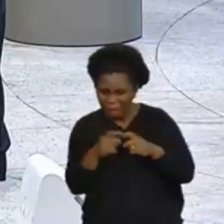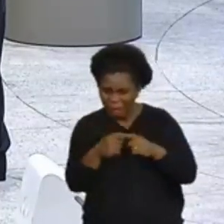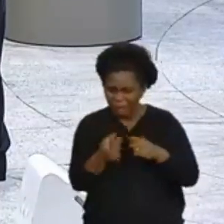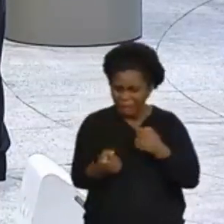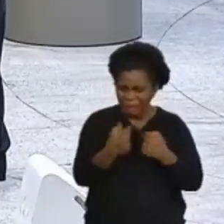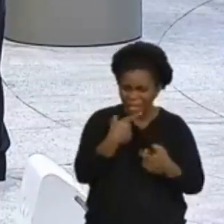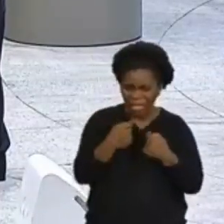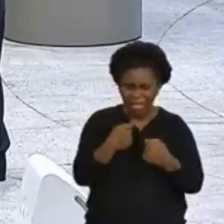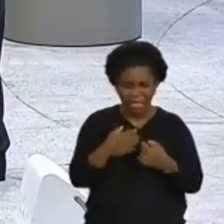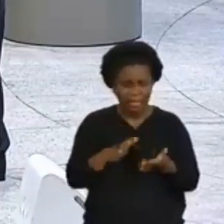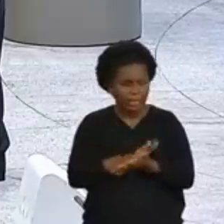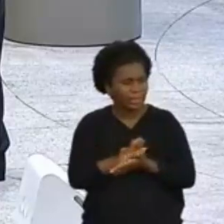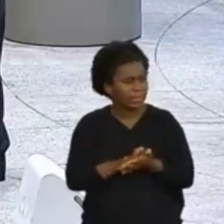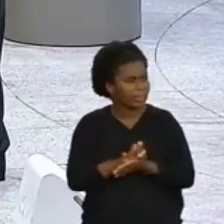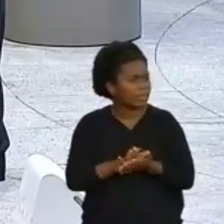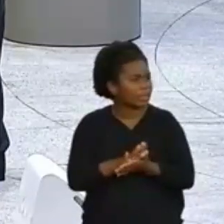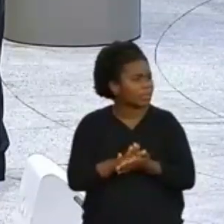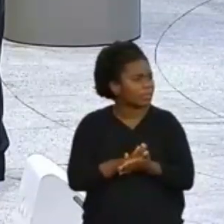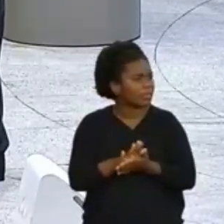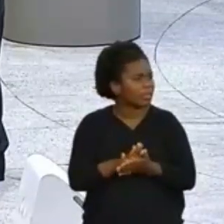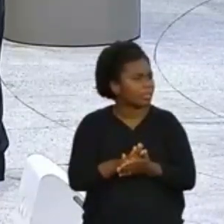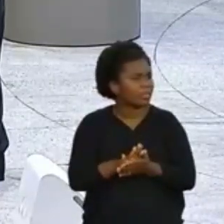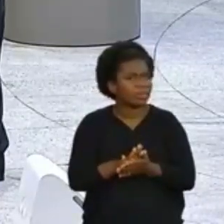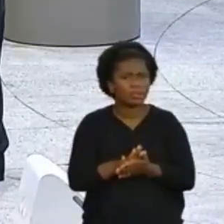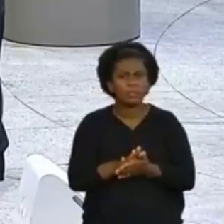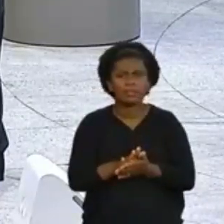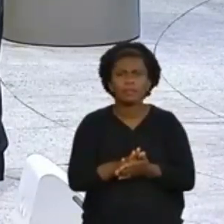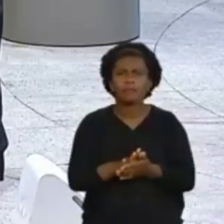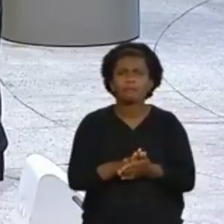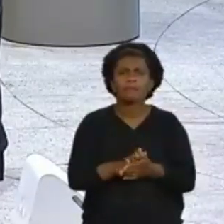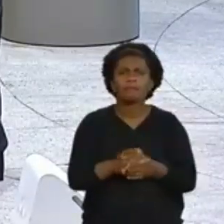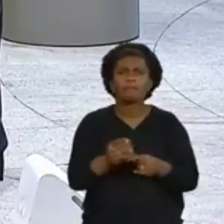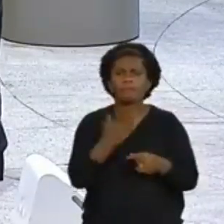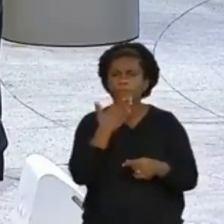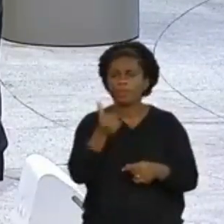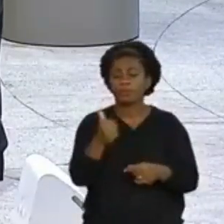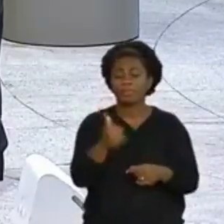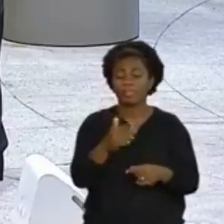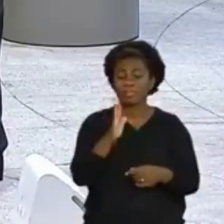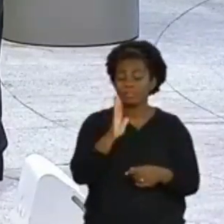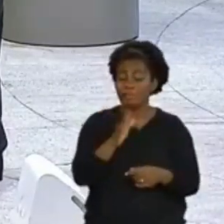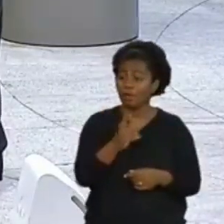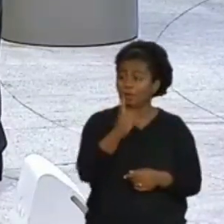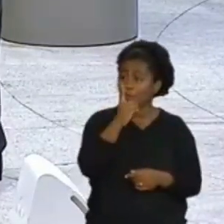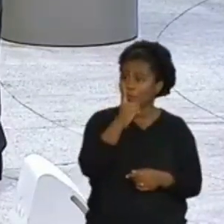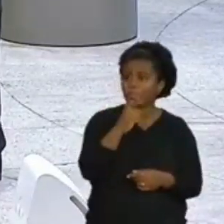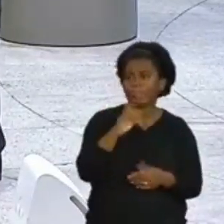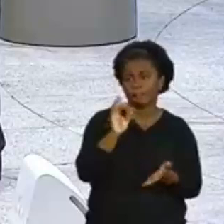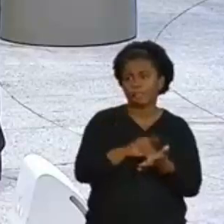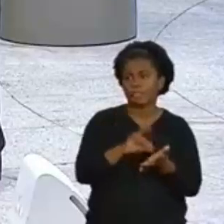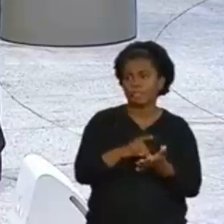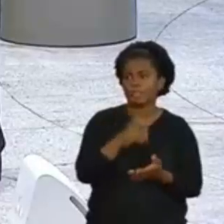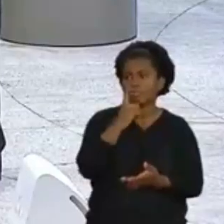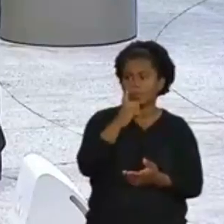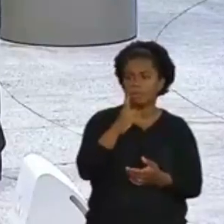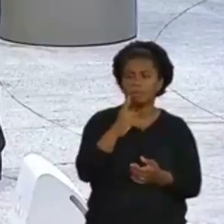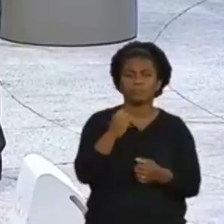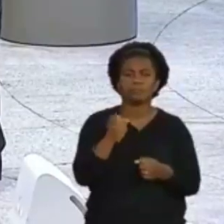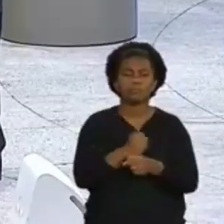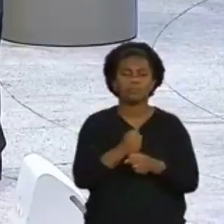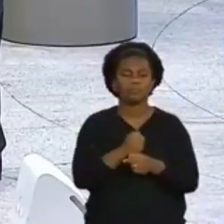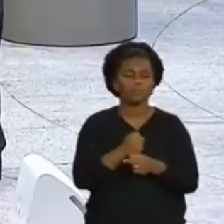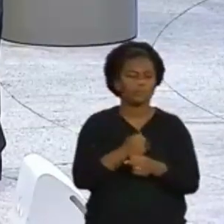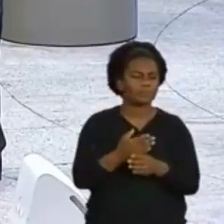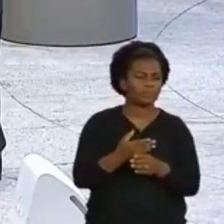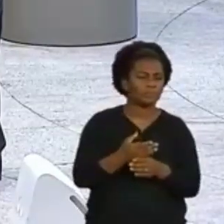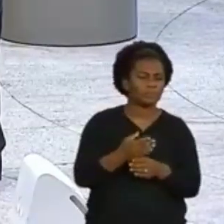e nada dava jeito. E na verdade, há 1 ano atrás, eu recebi o diagnóstico